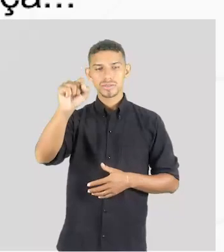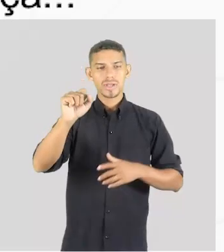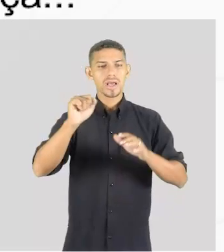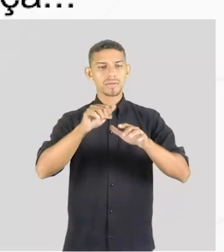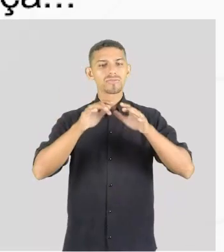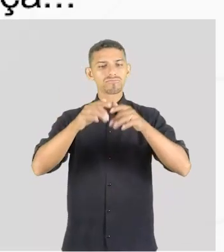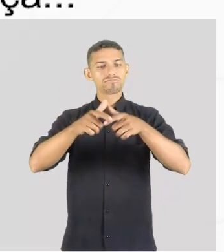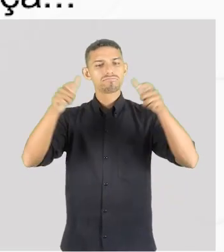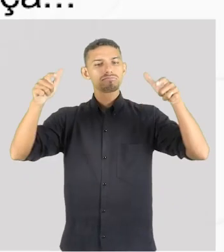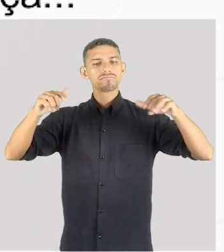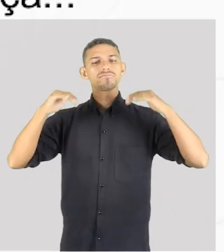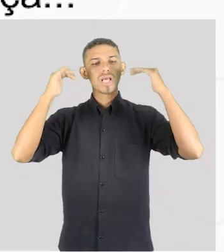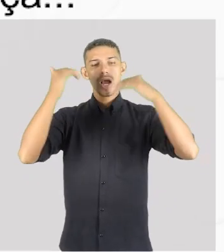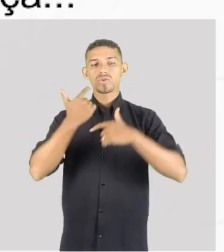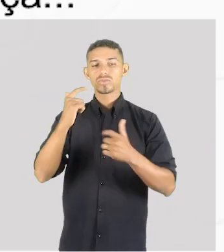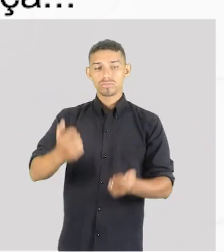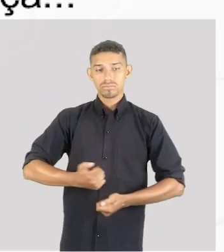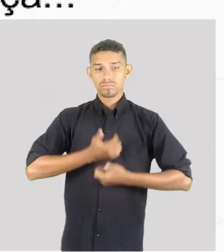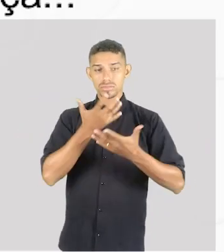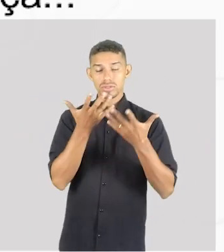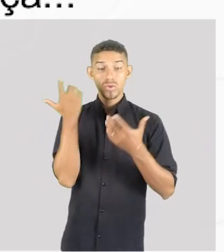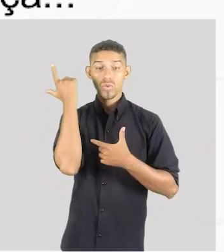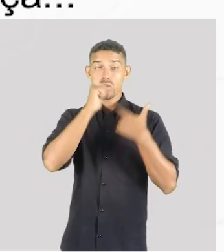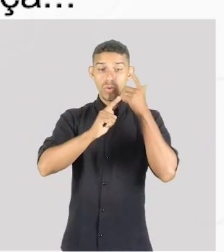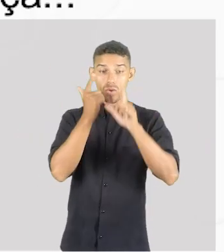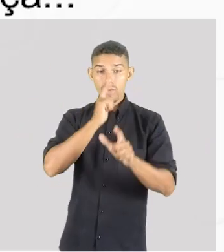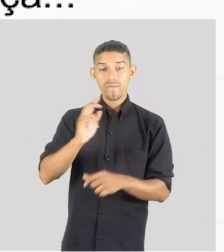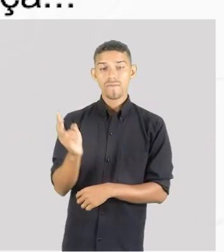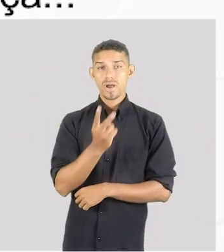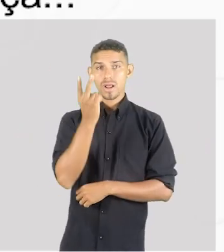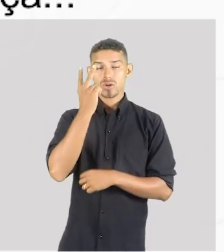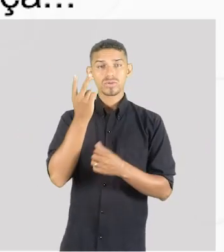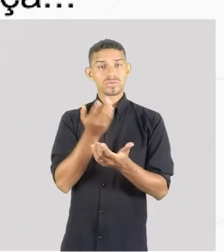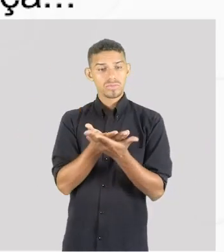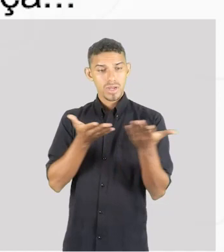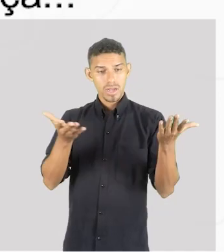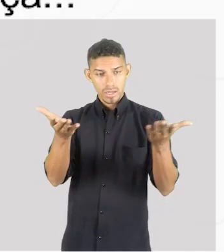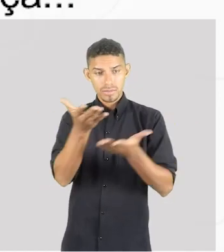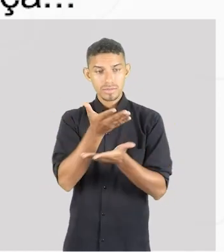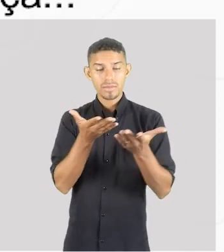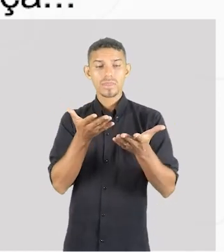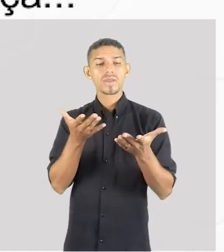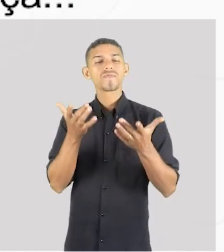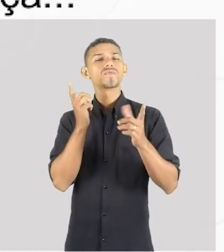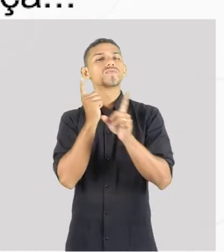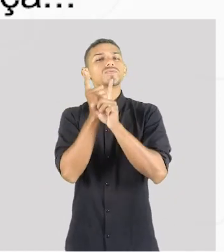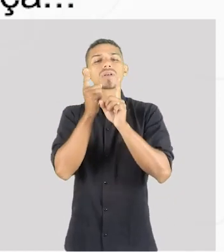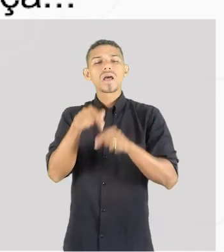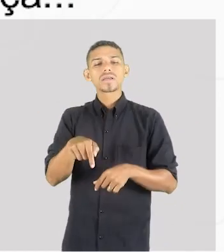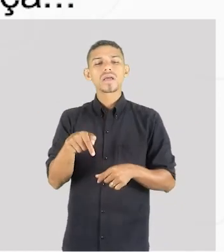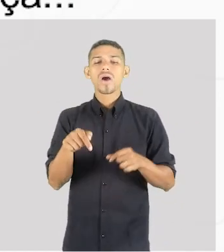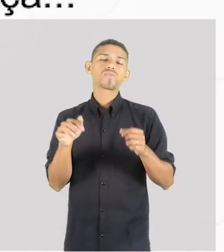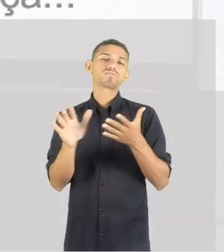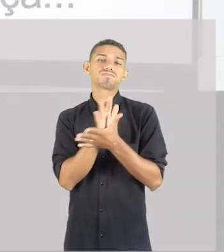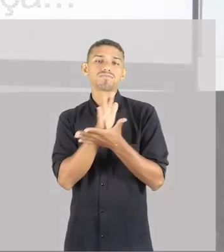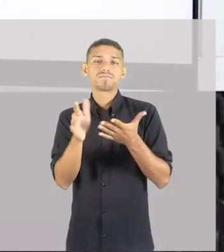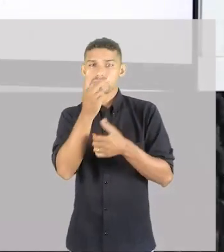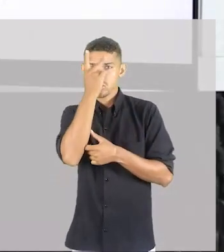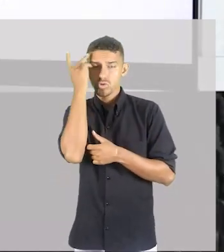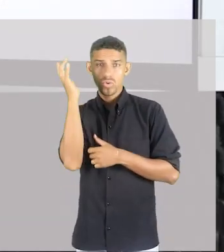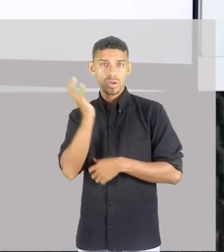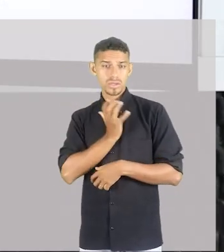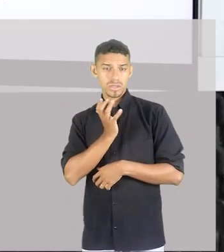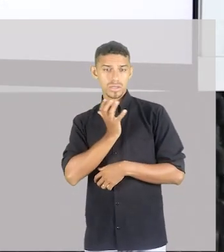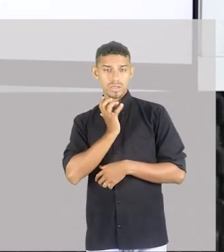superior a outras formas de expressão e alcança altos valores no mercado. Então você acha que algumas coisas só são feitas para pessoas ricas?